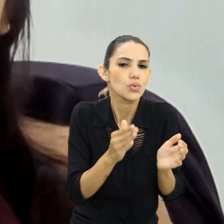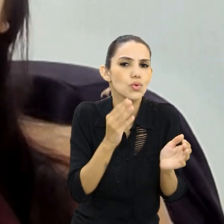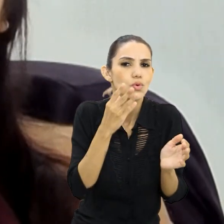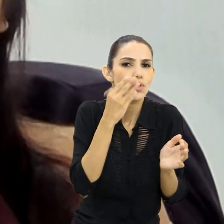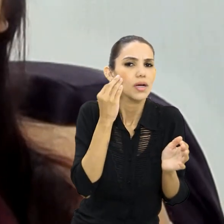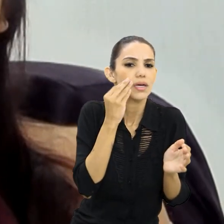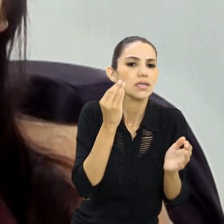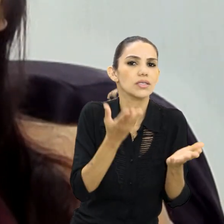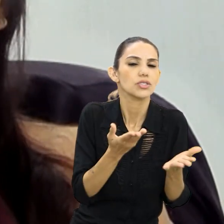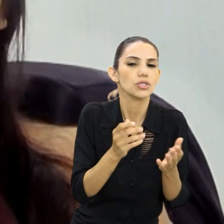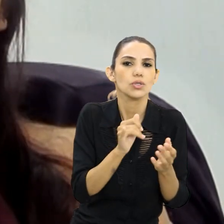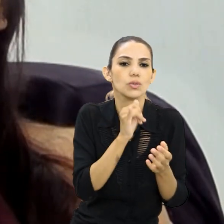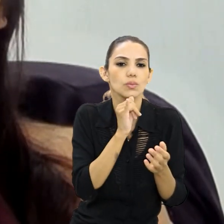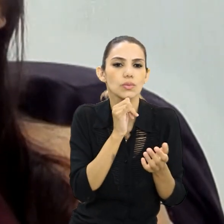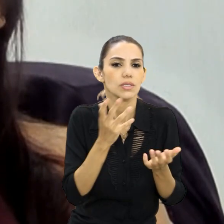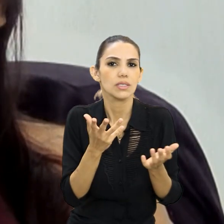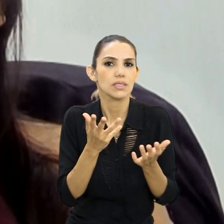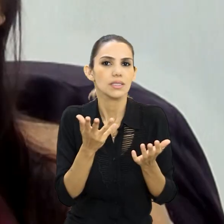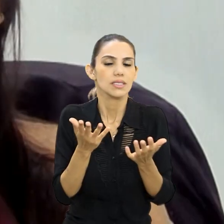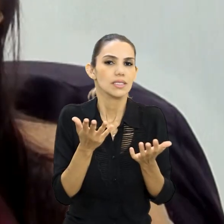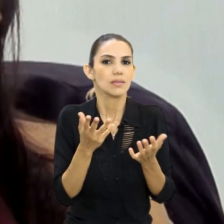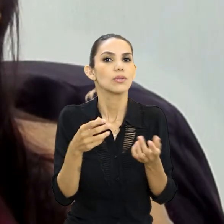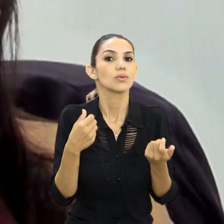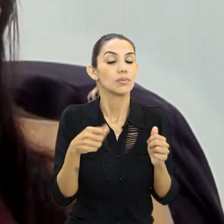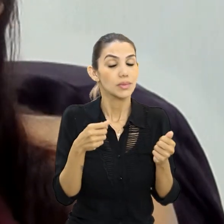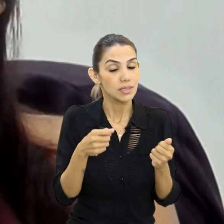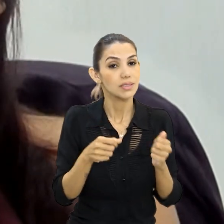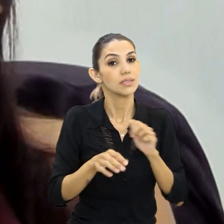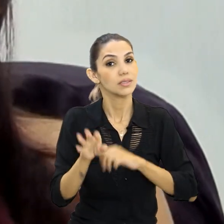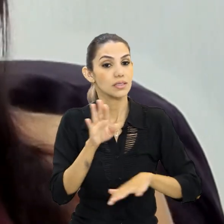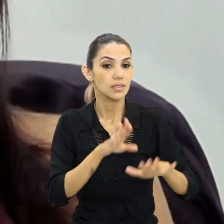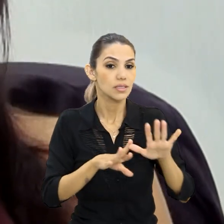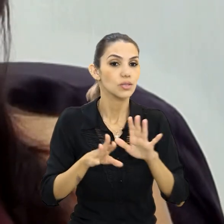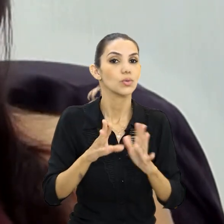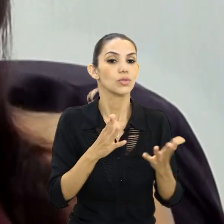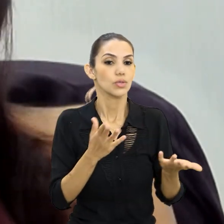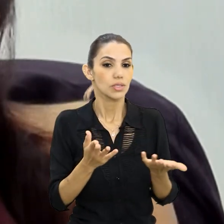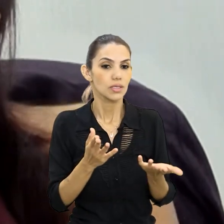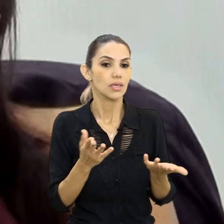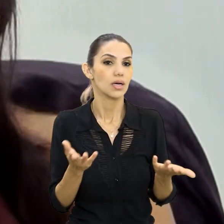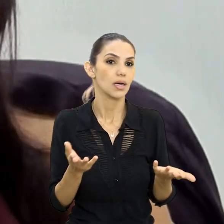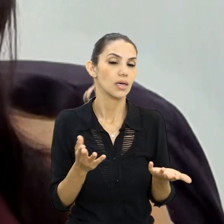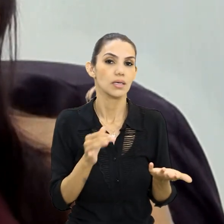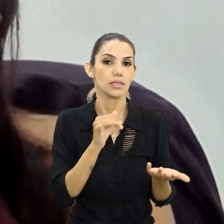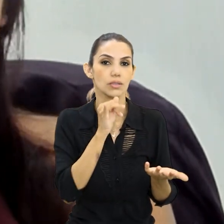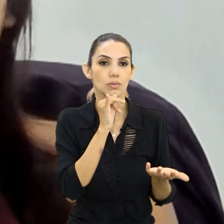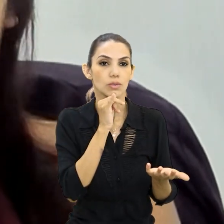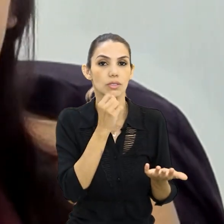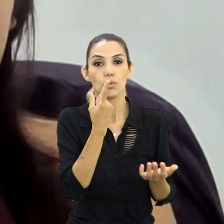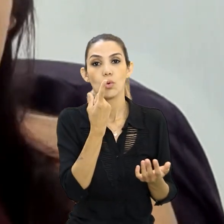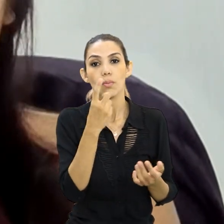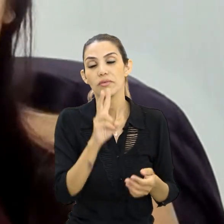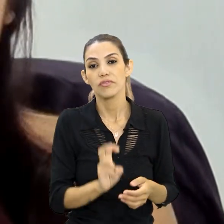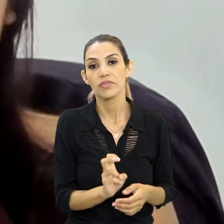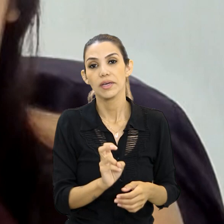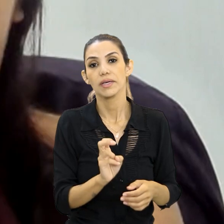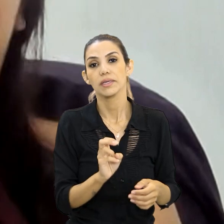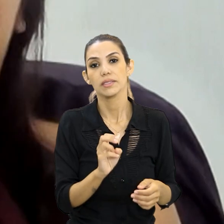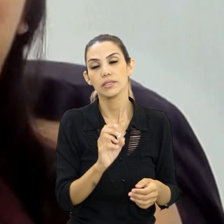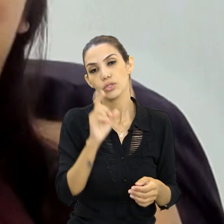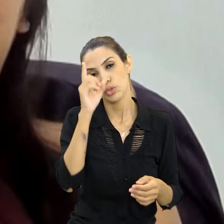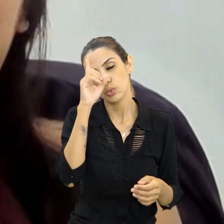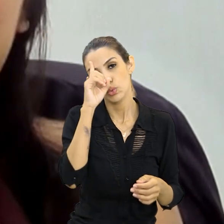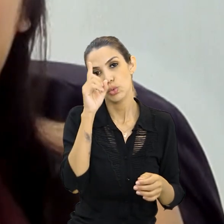conseguir fazer a cápsula de uma maneira correta ou que dê segurança, e principalmente se você tiver que fazer aquilo uma vez ao dia por, sei lá, 7,